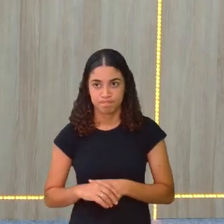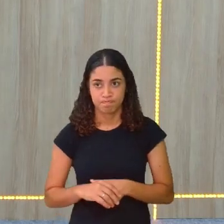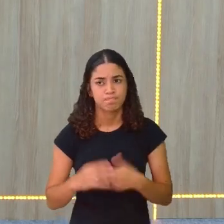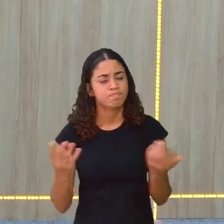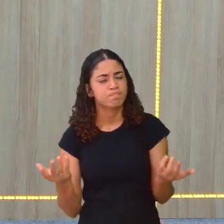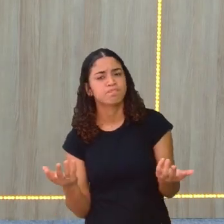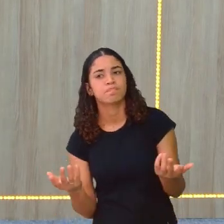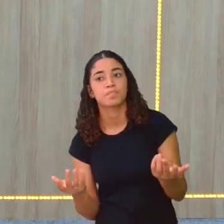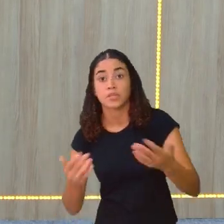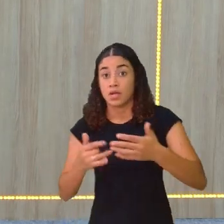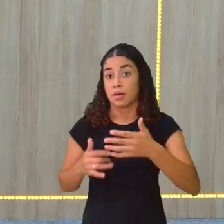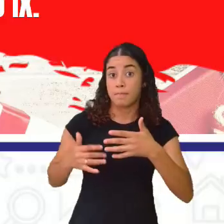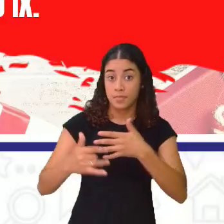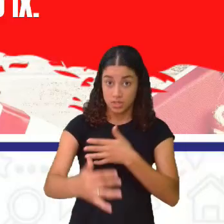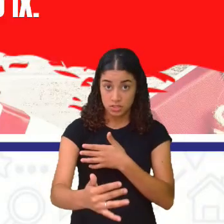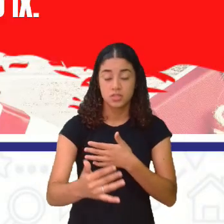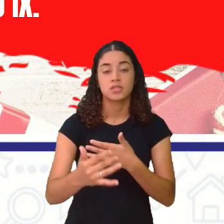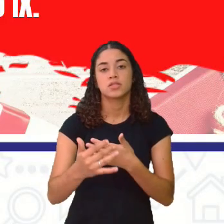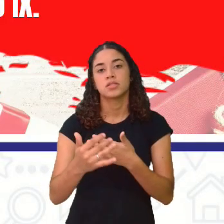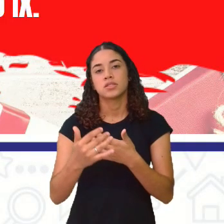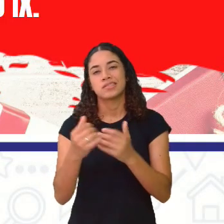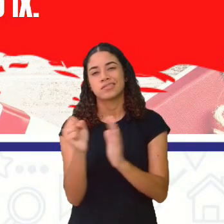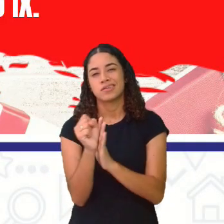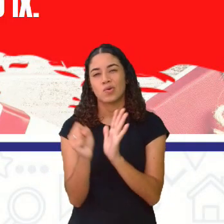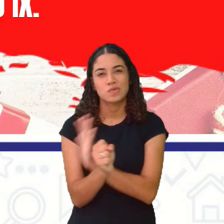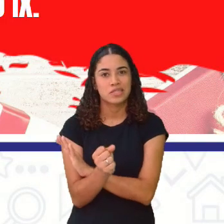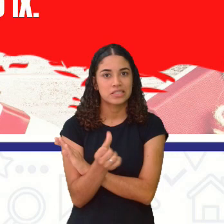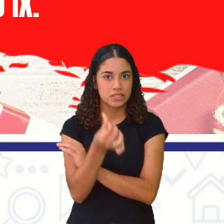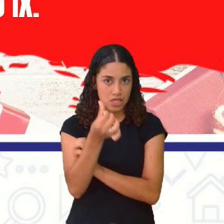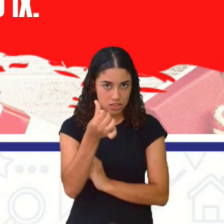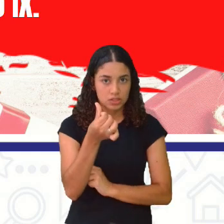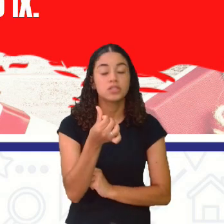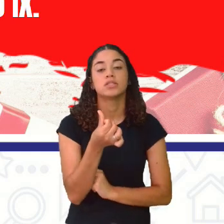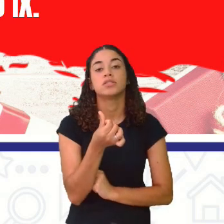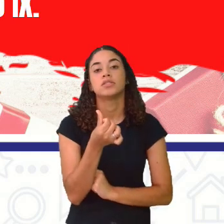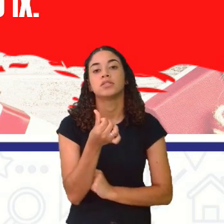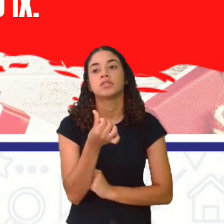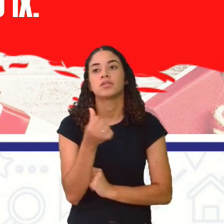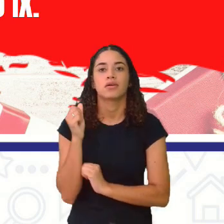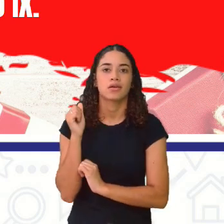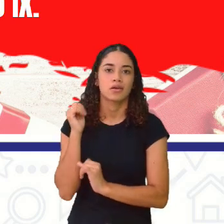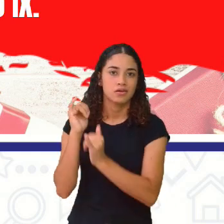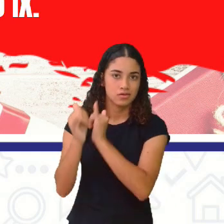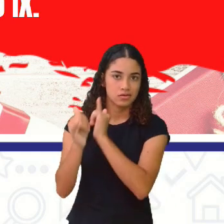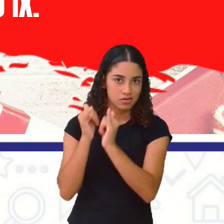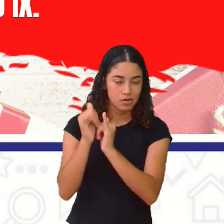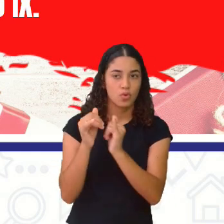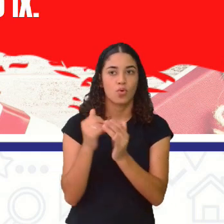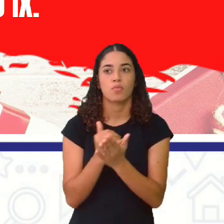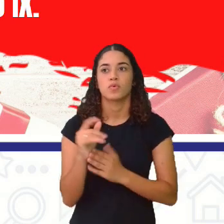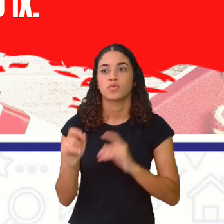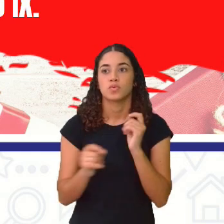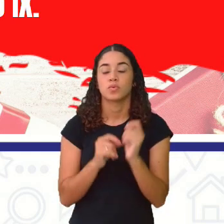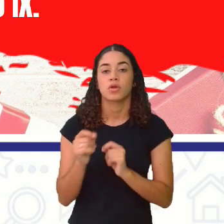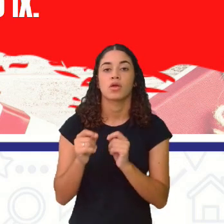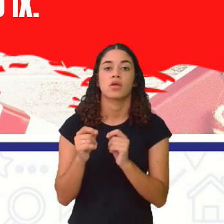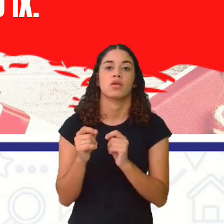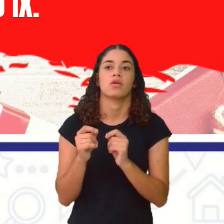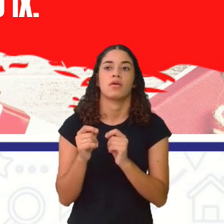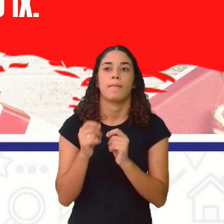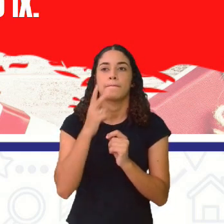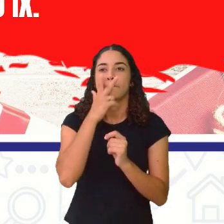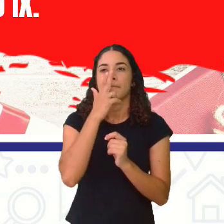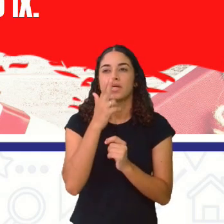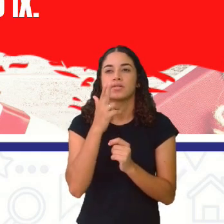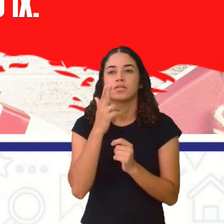a partir do século VI, certo, a lenda dele começa a ser rastreada e vai ganhando ali